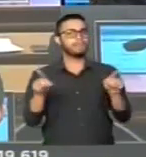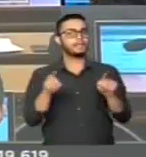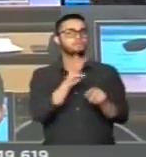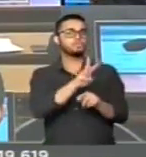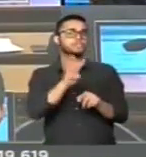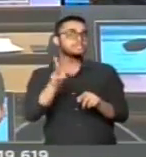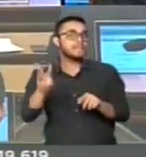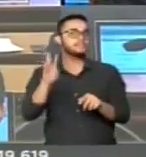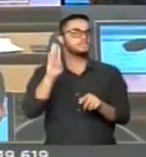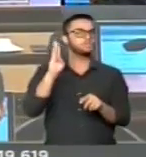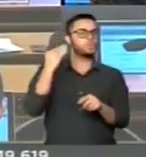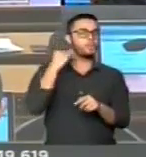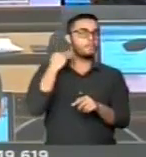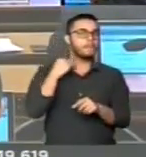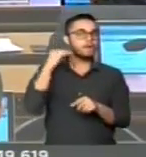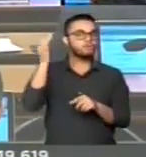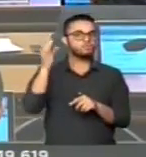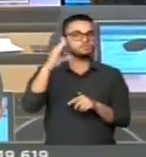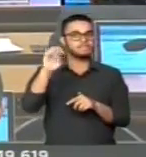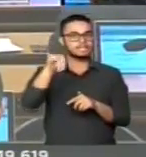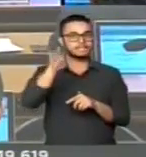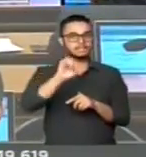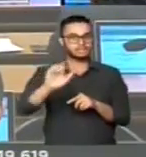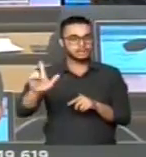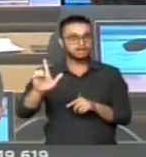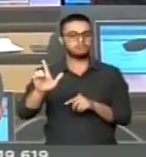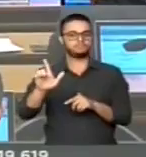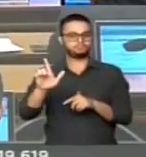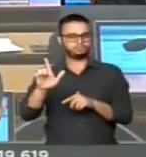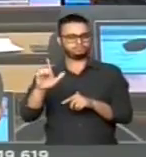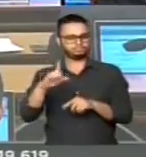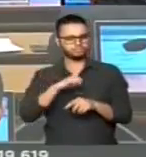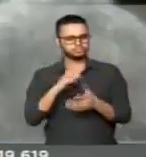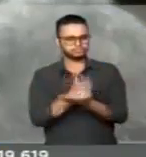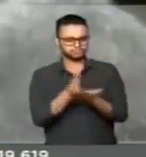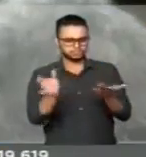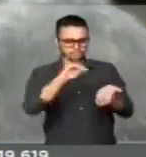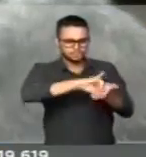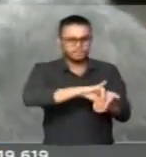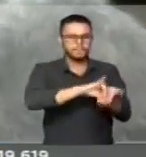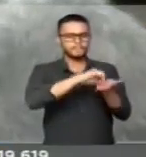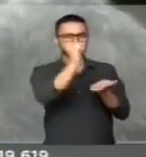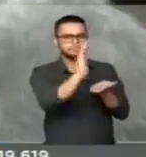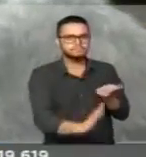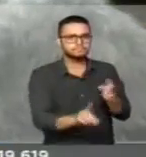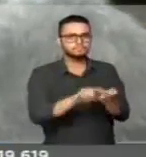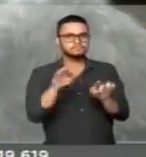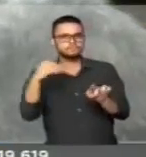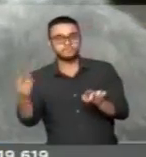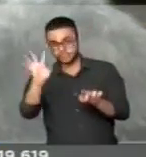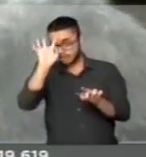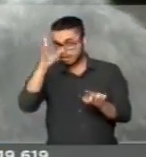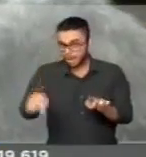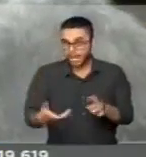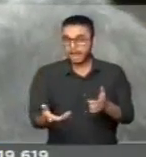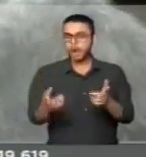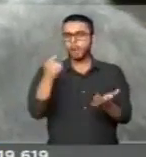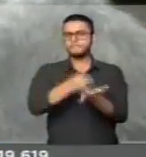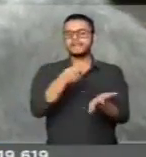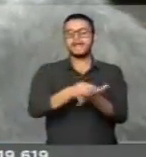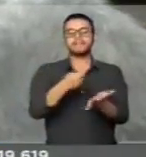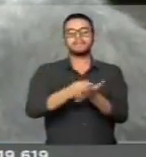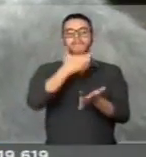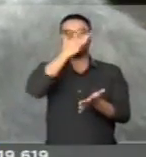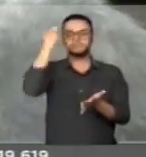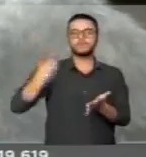do Brasil, colegas parlamentares, a seção de capitais brasileiros exterior determina que é obrigatória para residentes do país